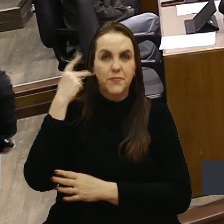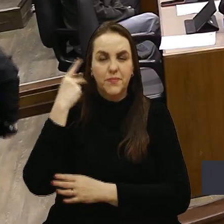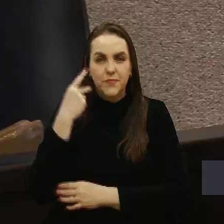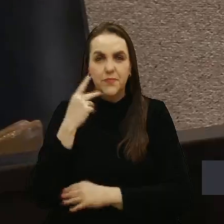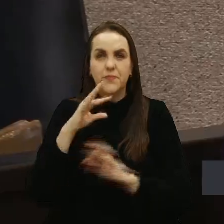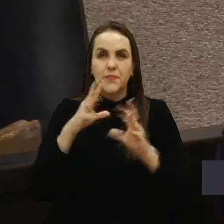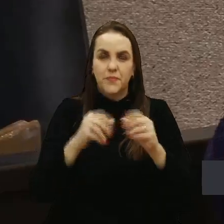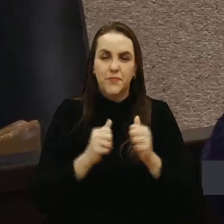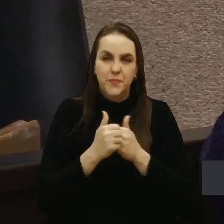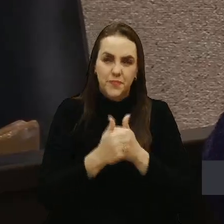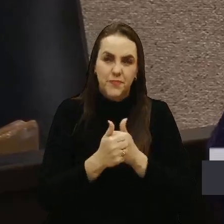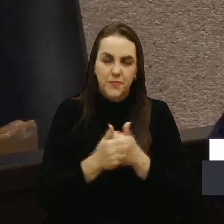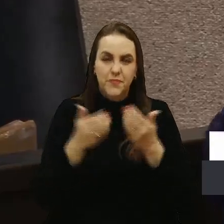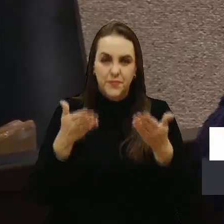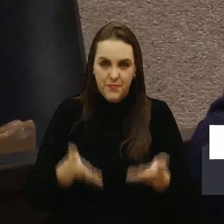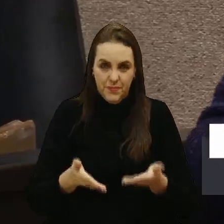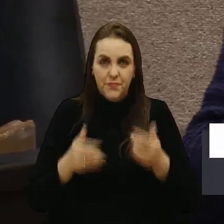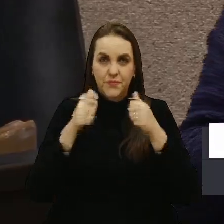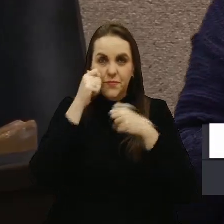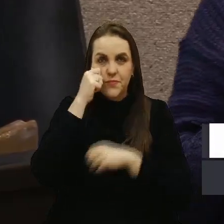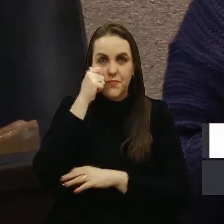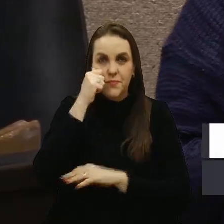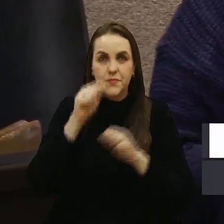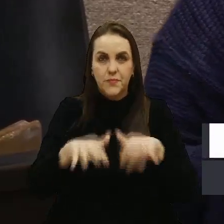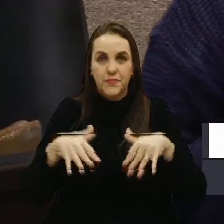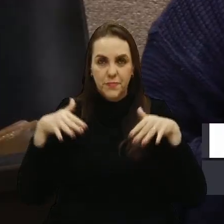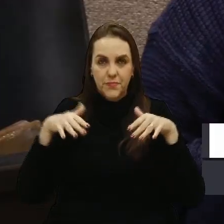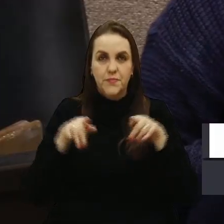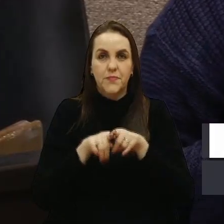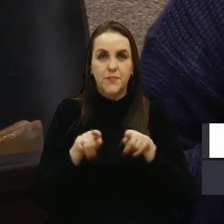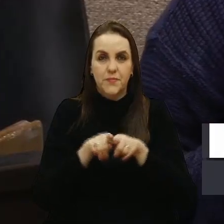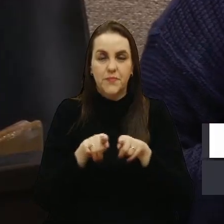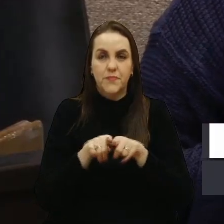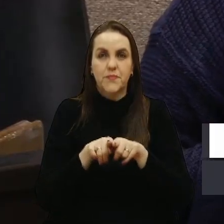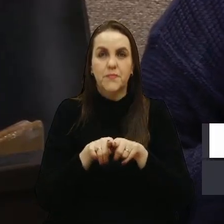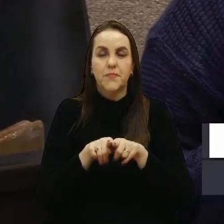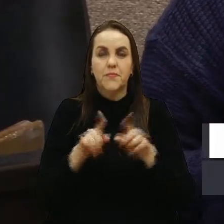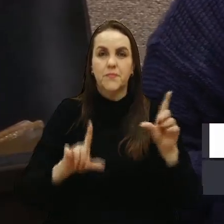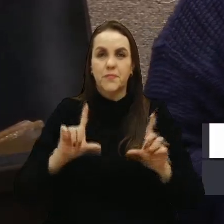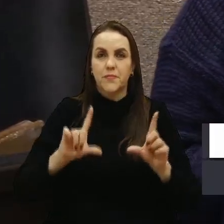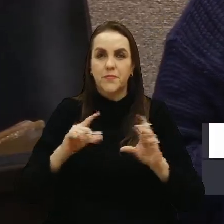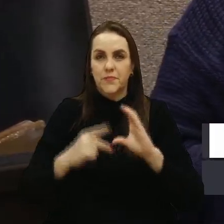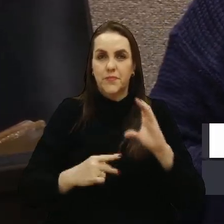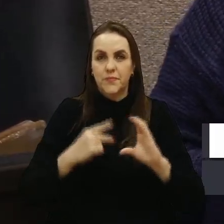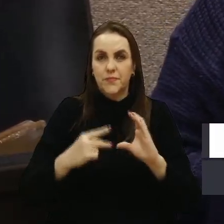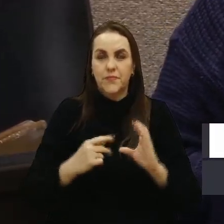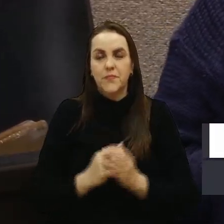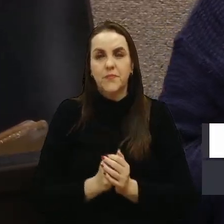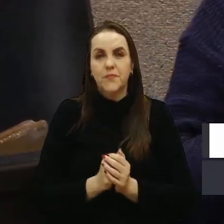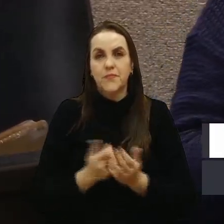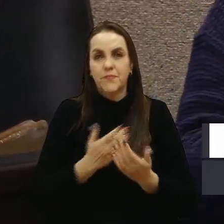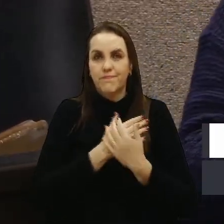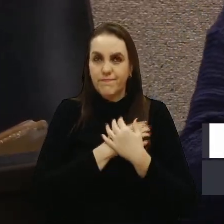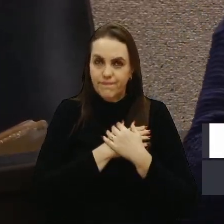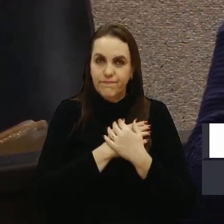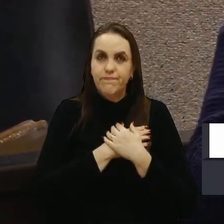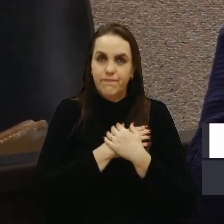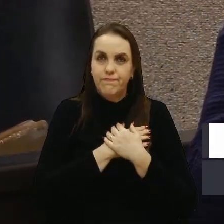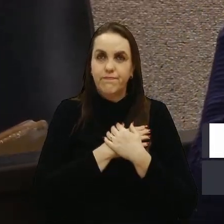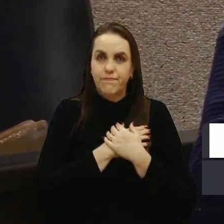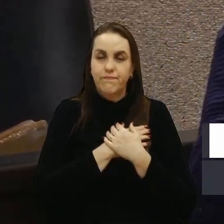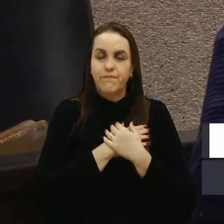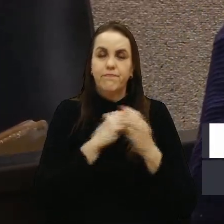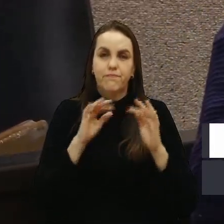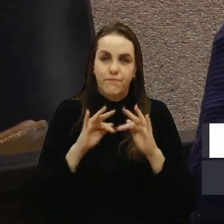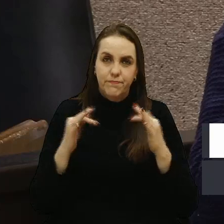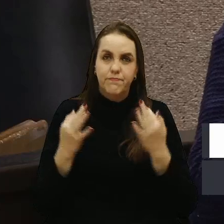que nos acompanha aqui no plenário e também através da TV, o meu voto de pesar é aos